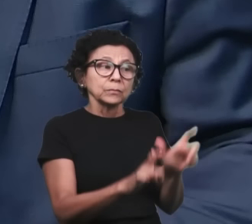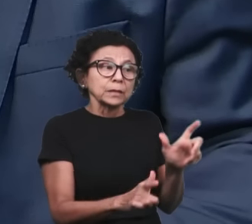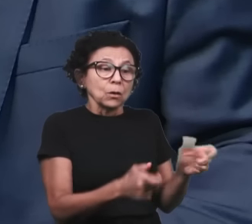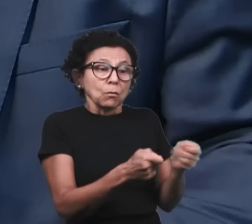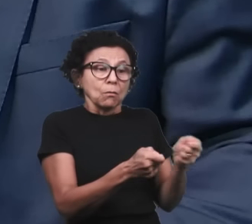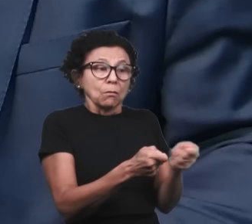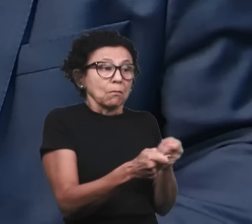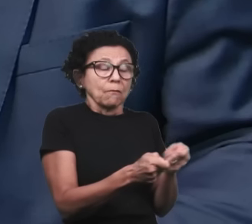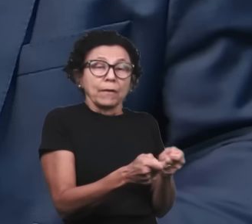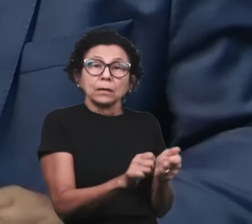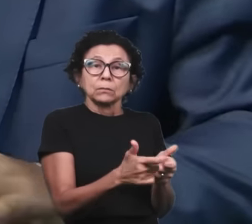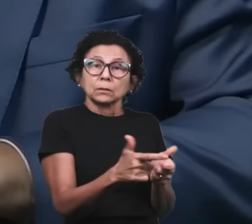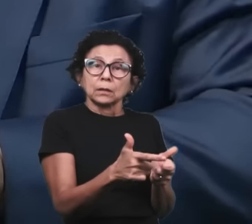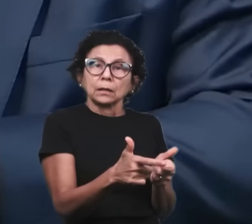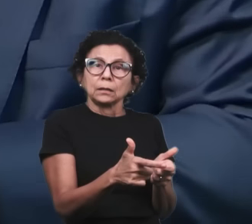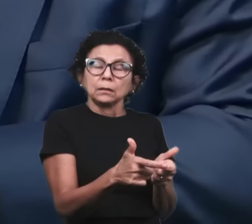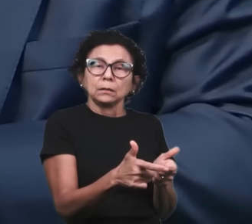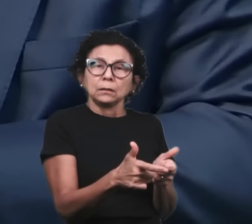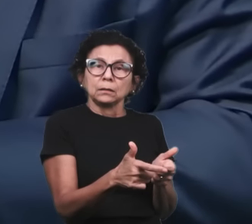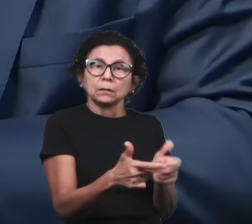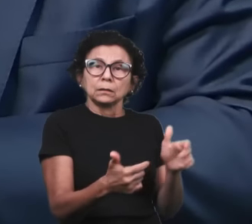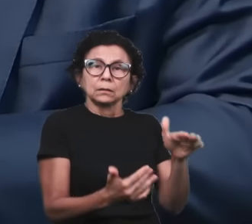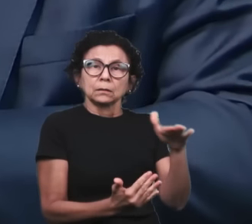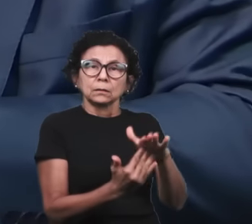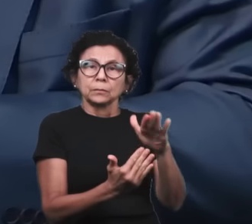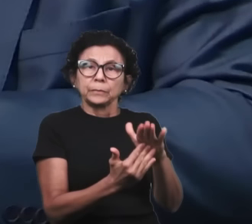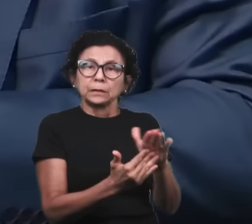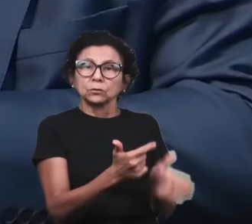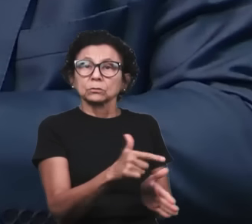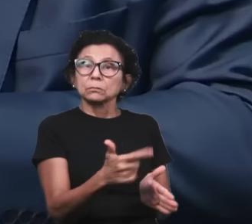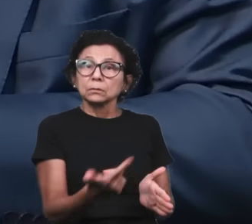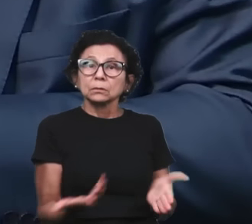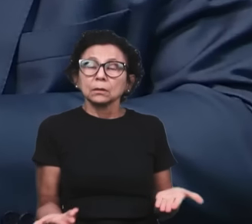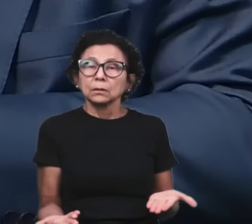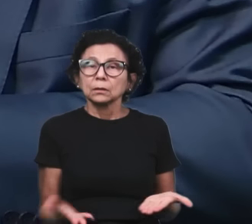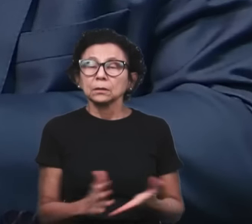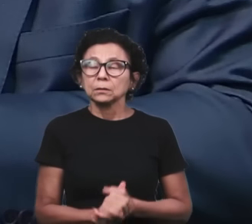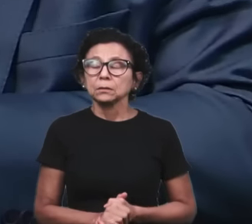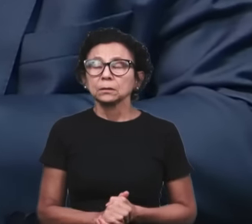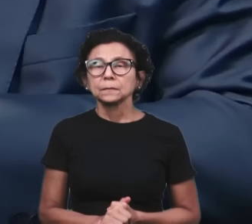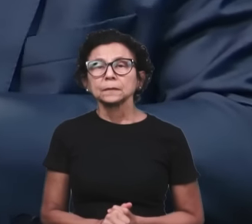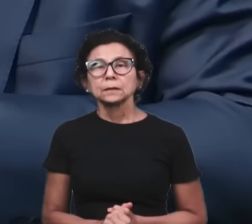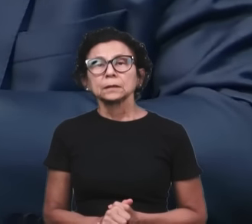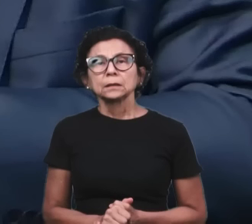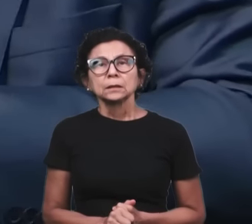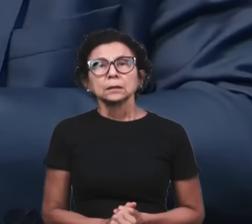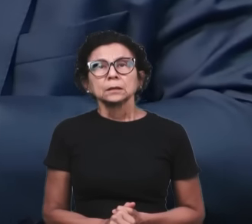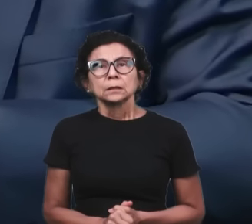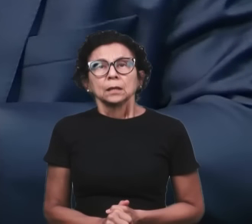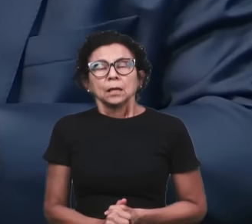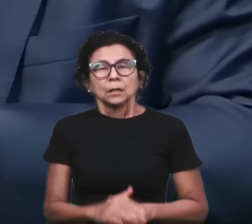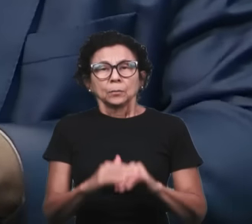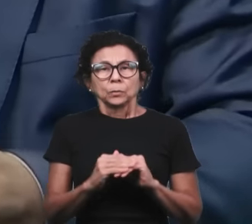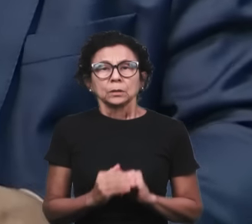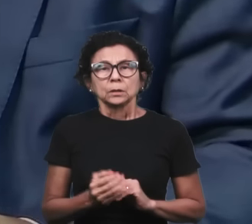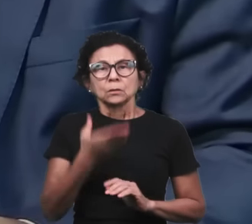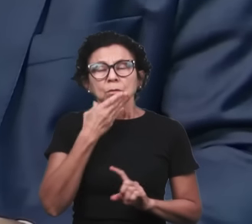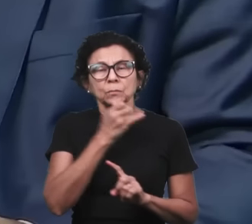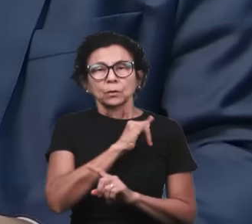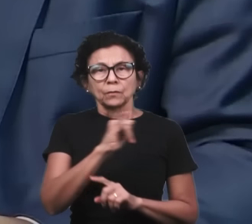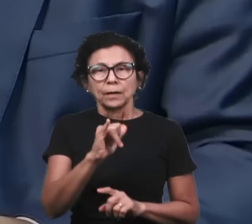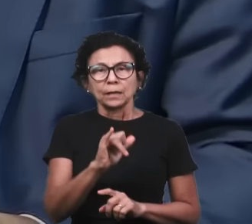ingovernáveis. E é por isso que exatamente os profetas menores, como por exemplo, Joel,